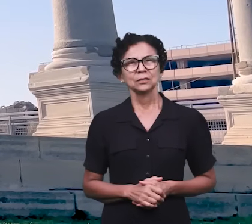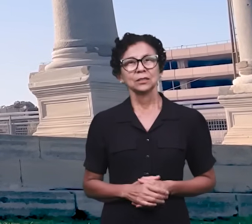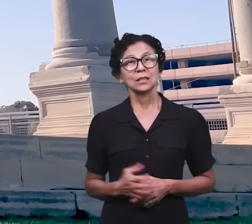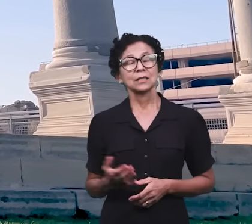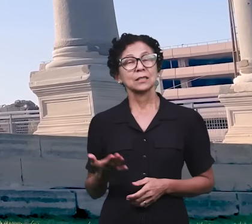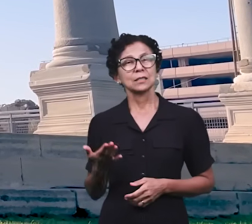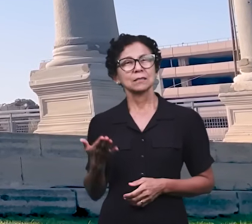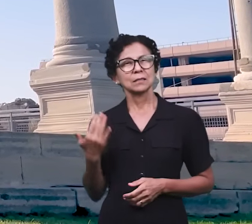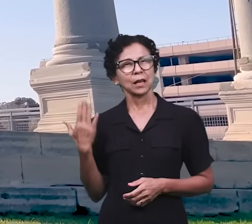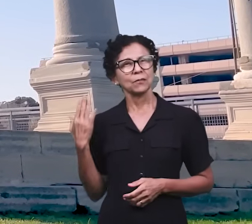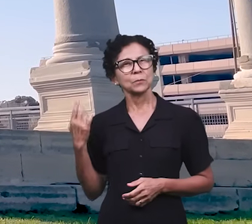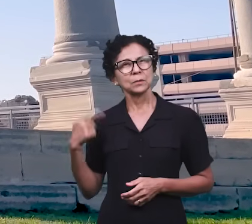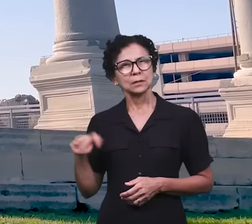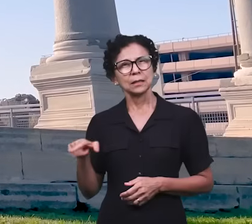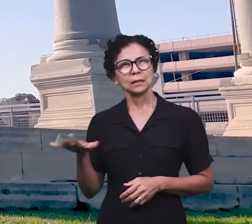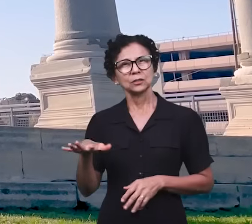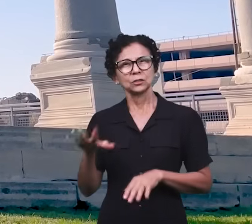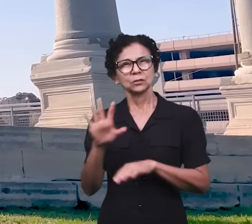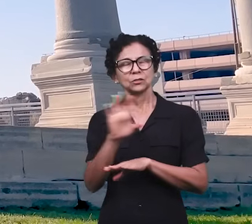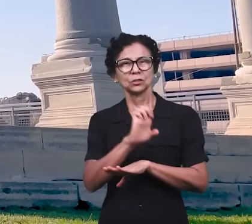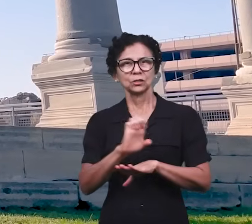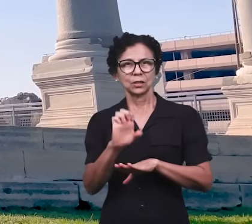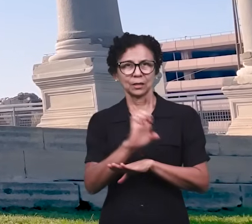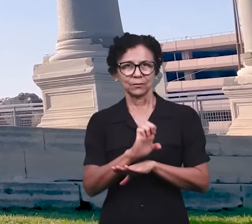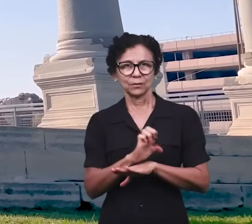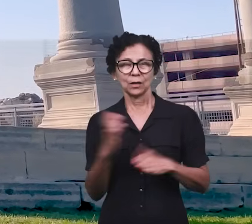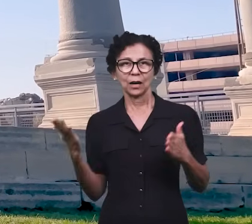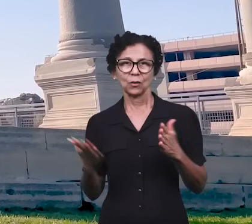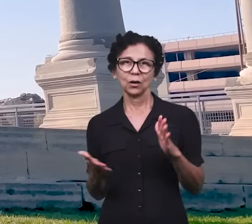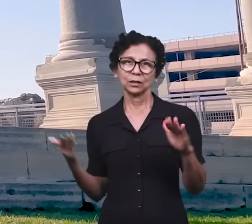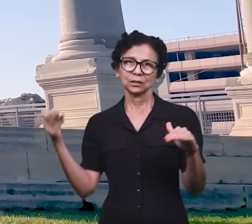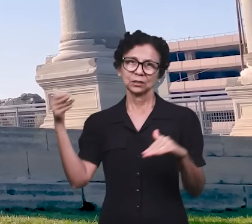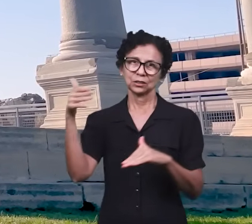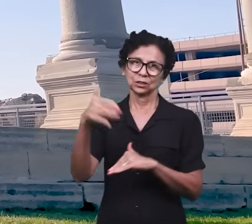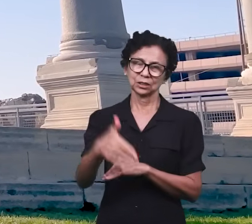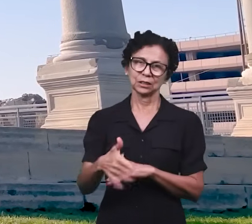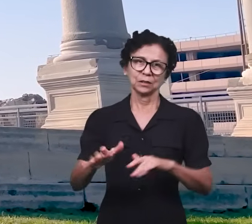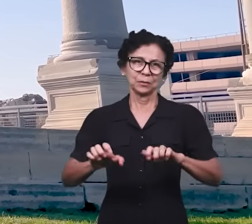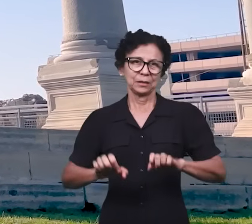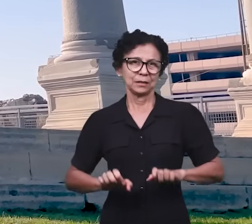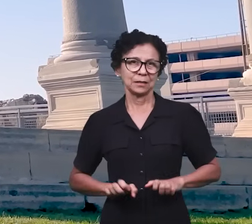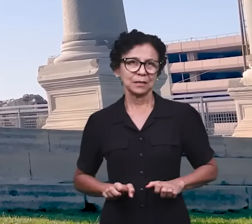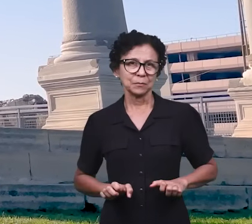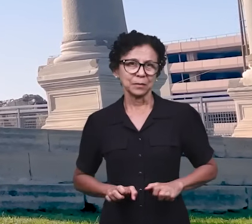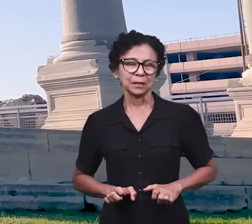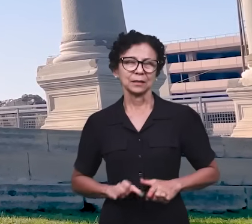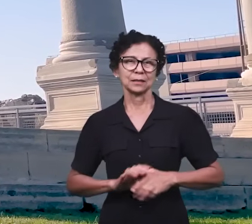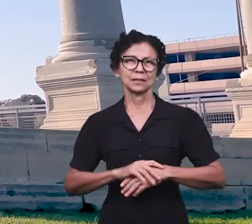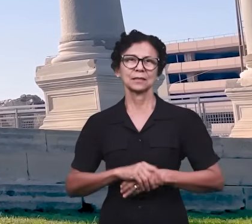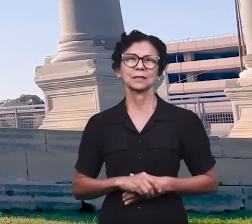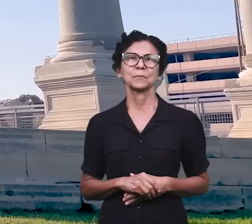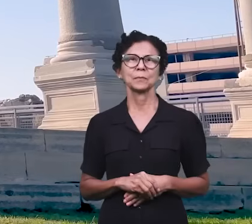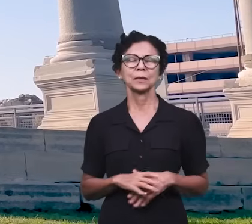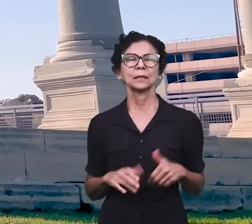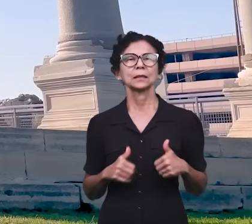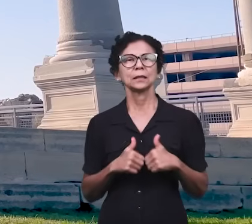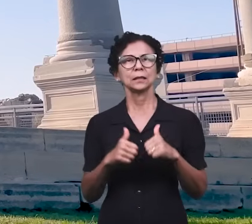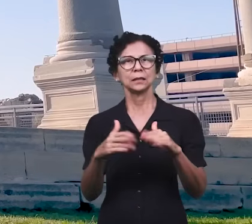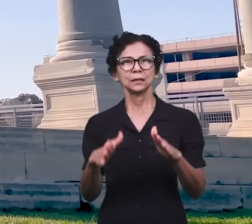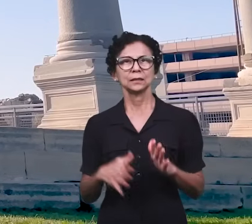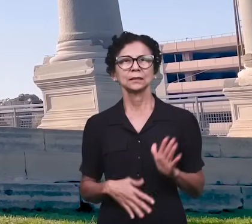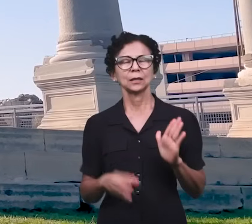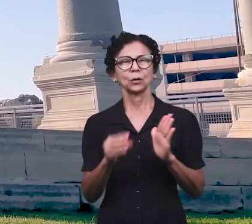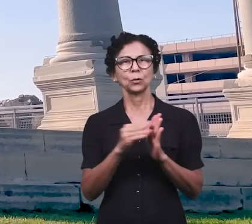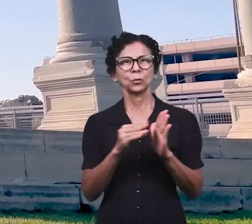Esmirna para dar continuidade à série que iniciamos na ilha de Pátimos sobre o tema